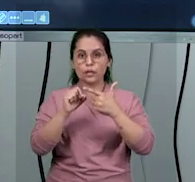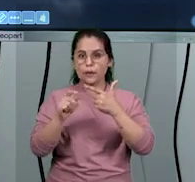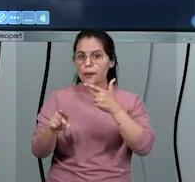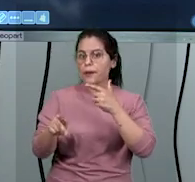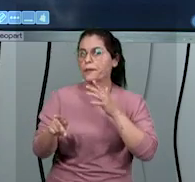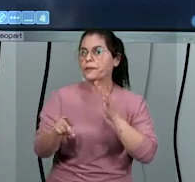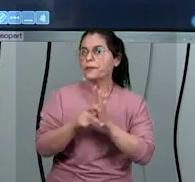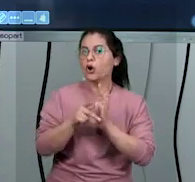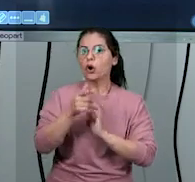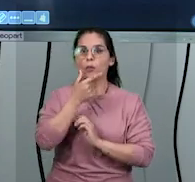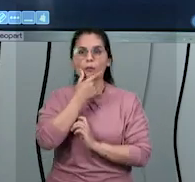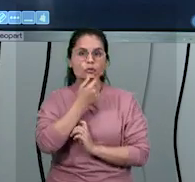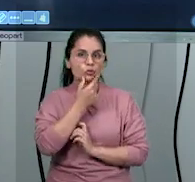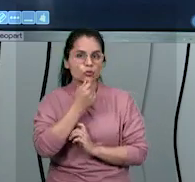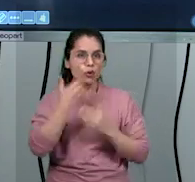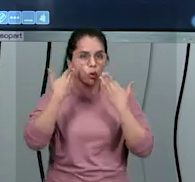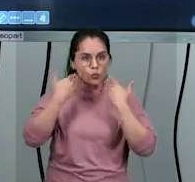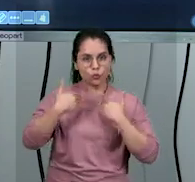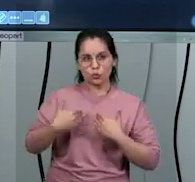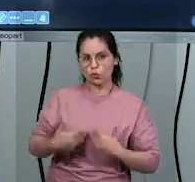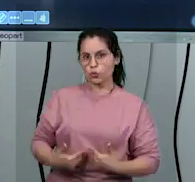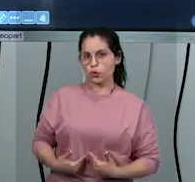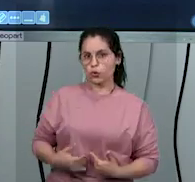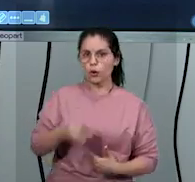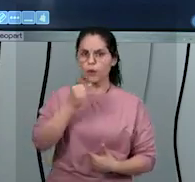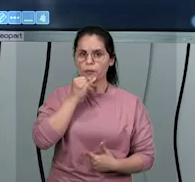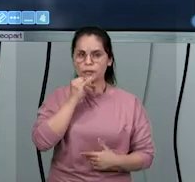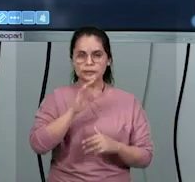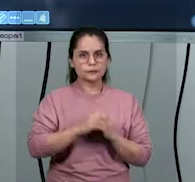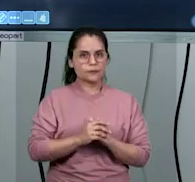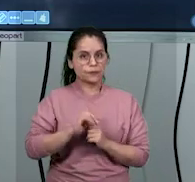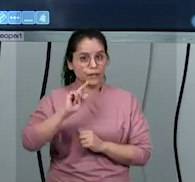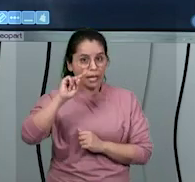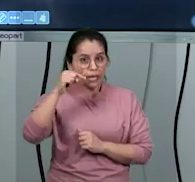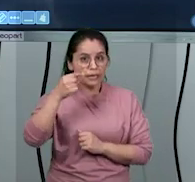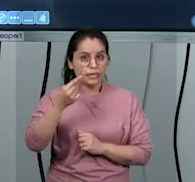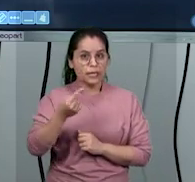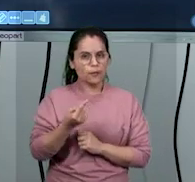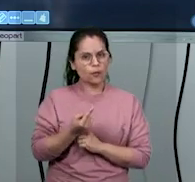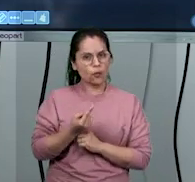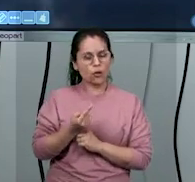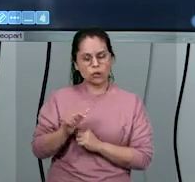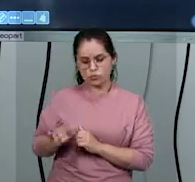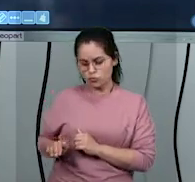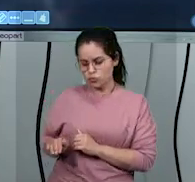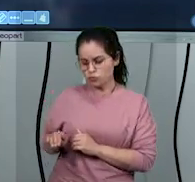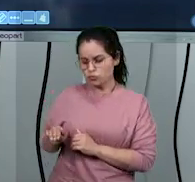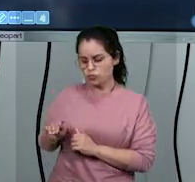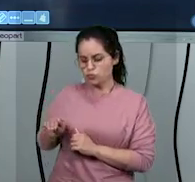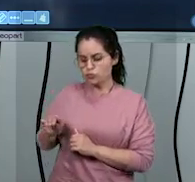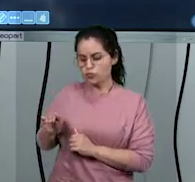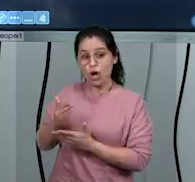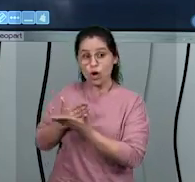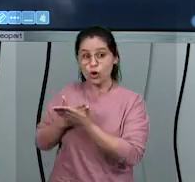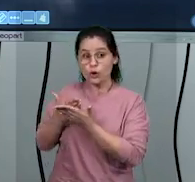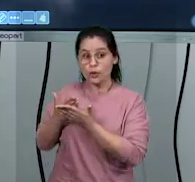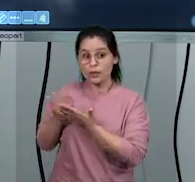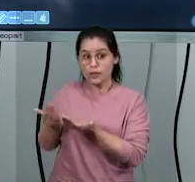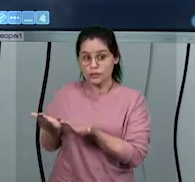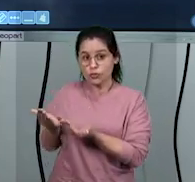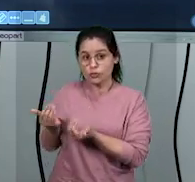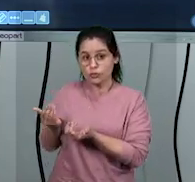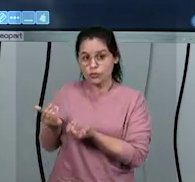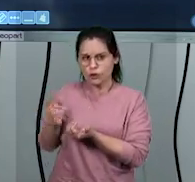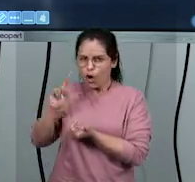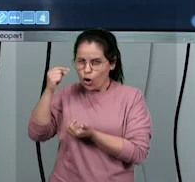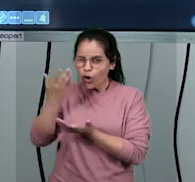algumas características físicas. Depois que termina a infância, começa a puberdade, que vai ser assunto para